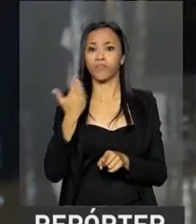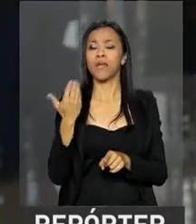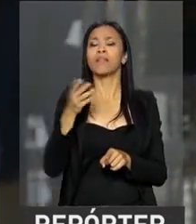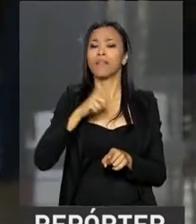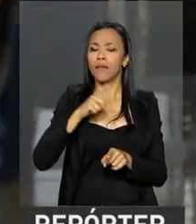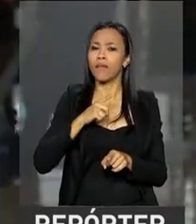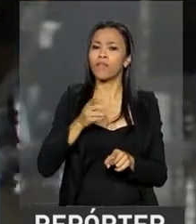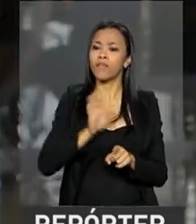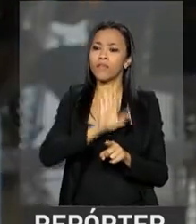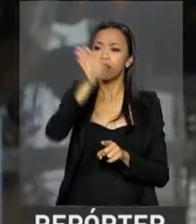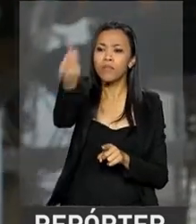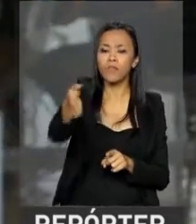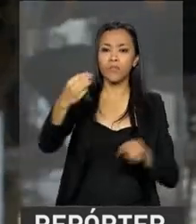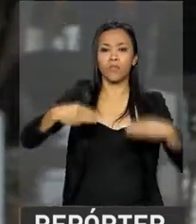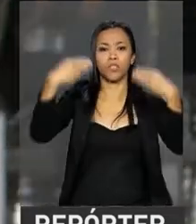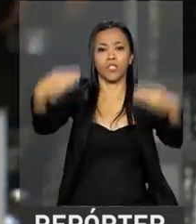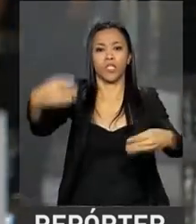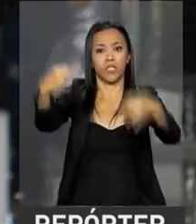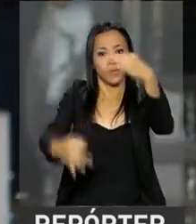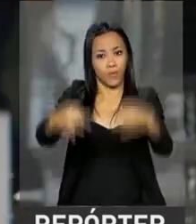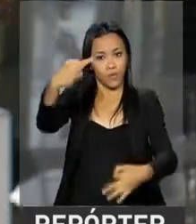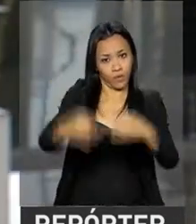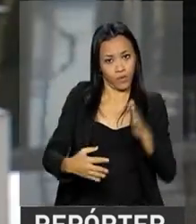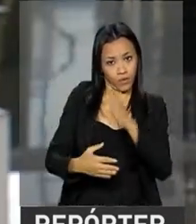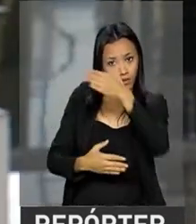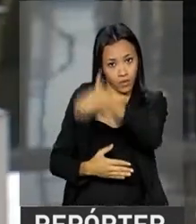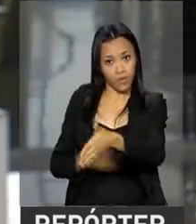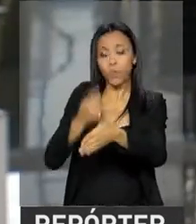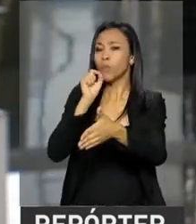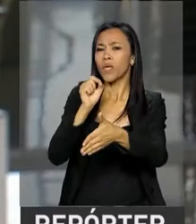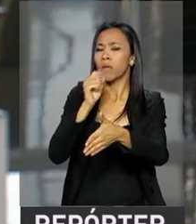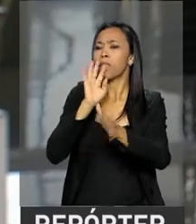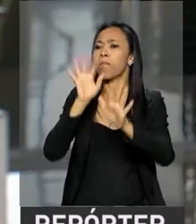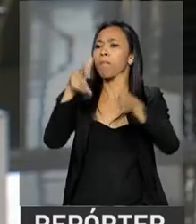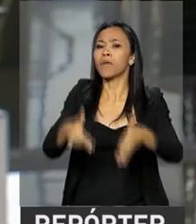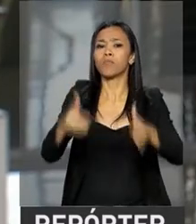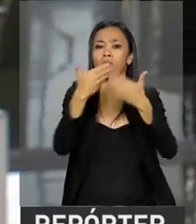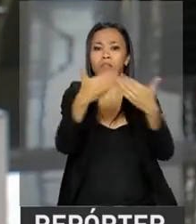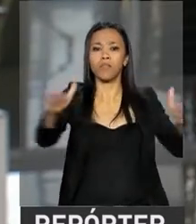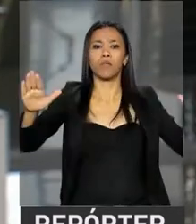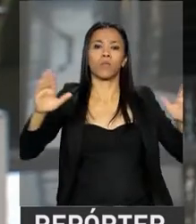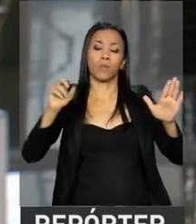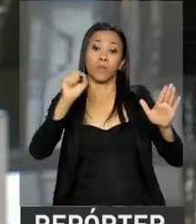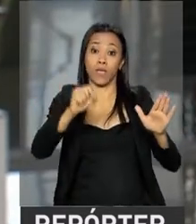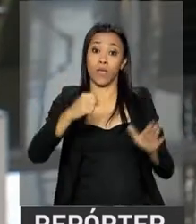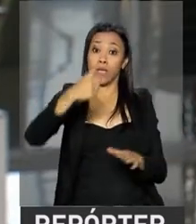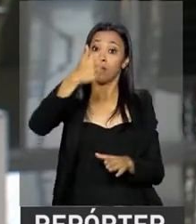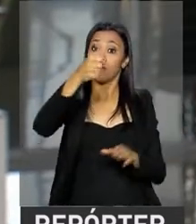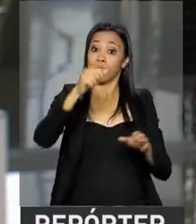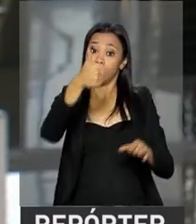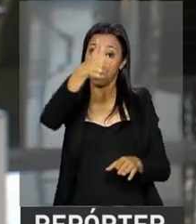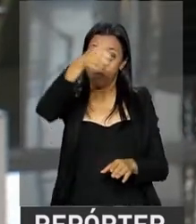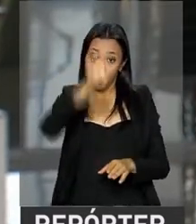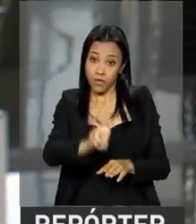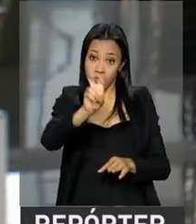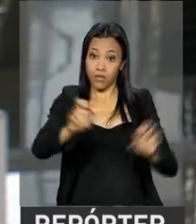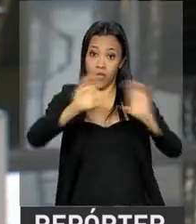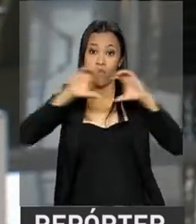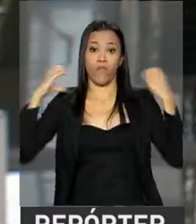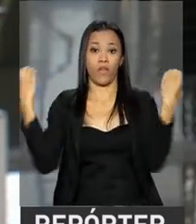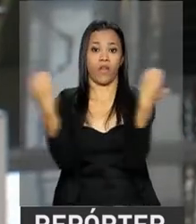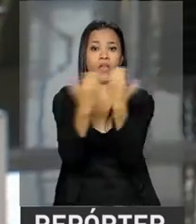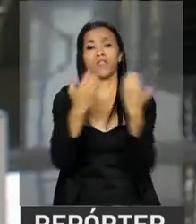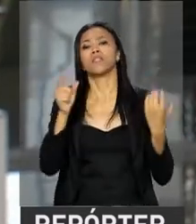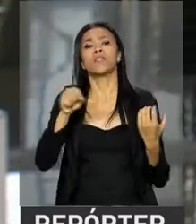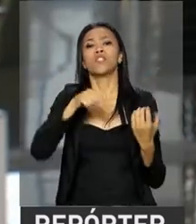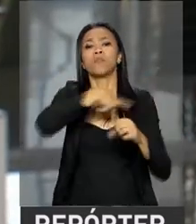Justiça e da Segurança Pública. Ele participou da cerimônia de abertura da 15ª Conferência dos Ministros da Justiça da Comunidade